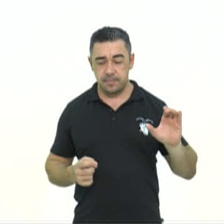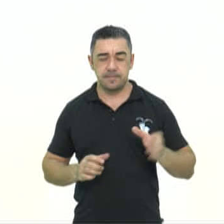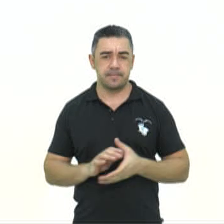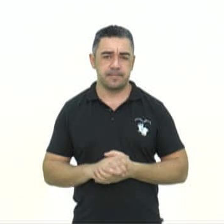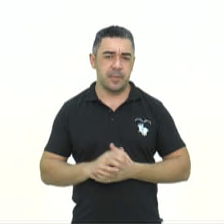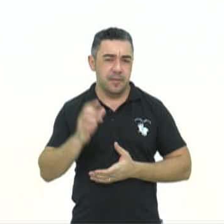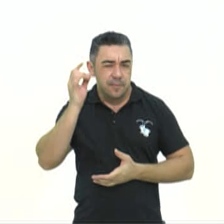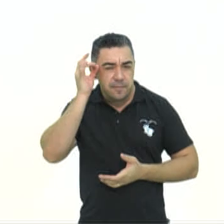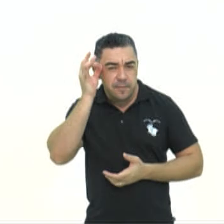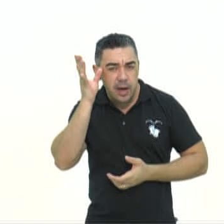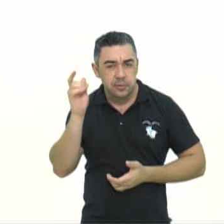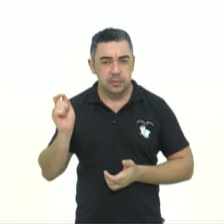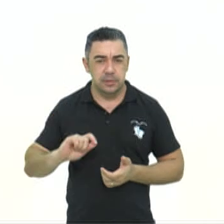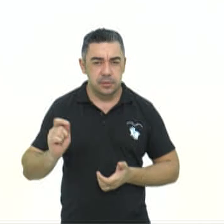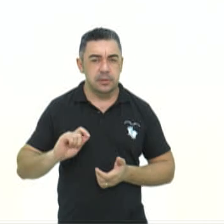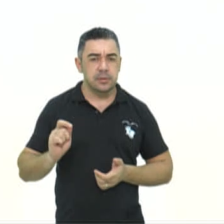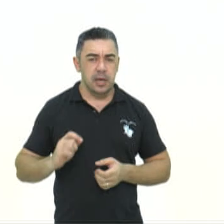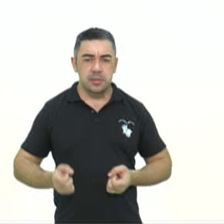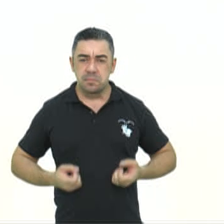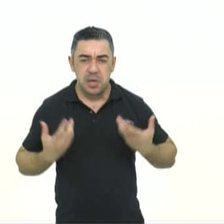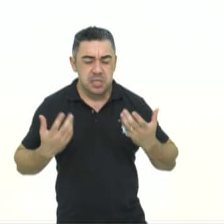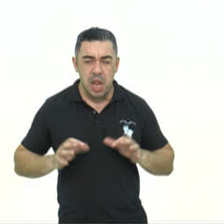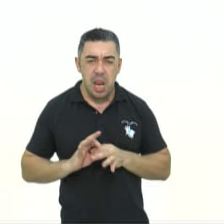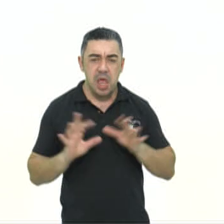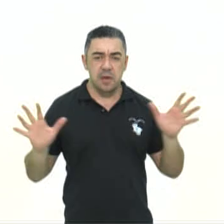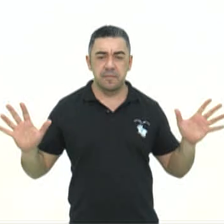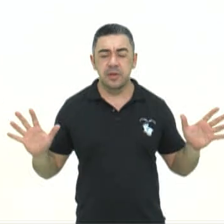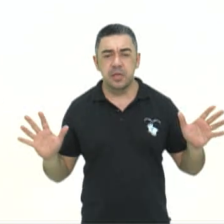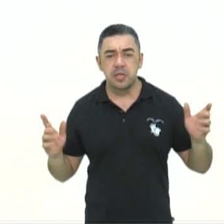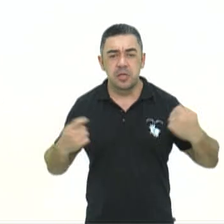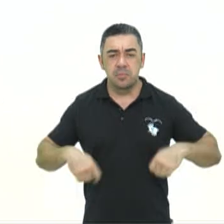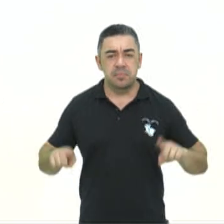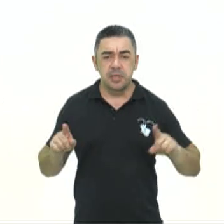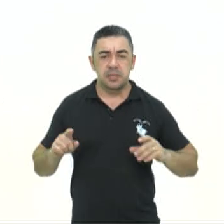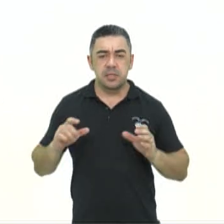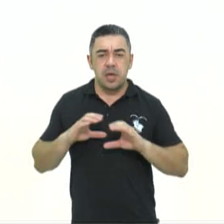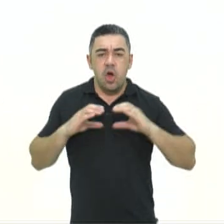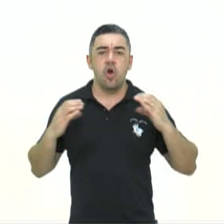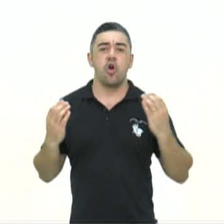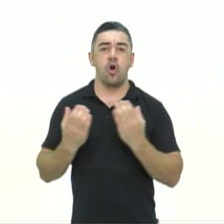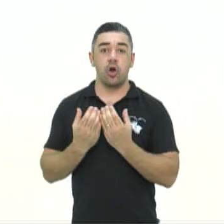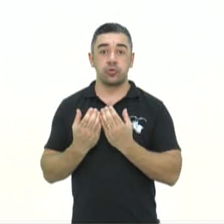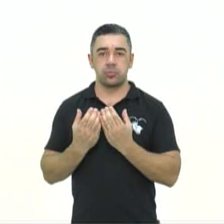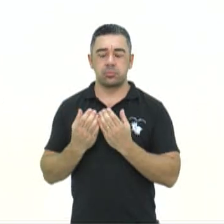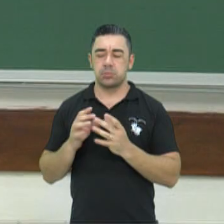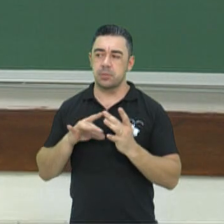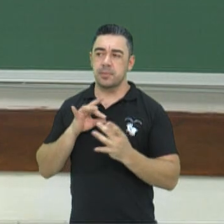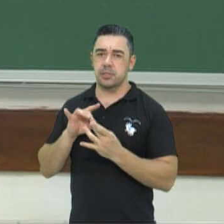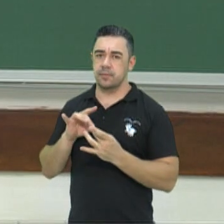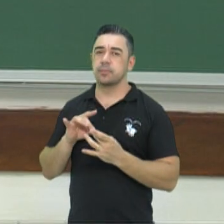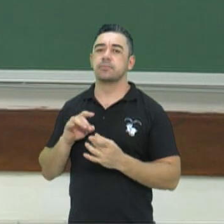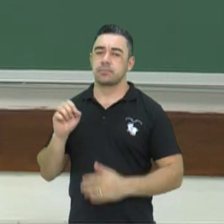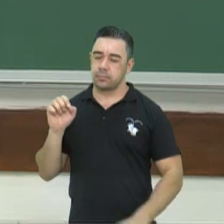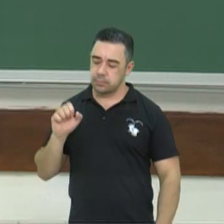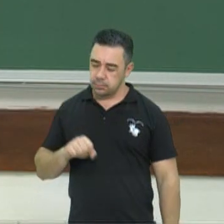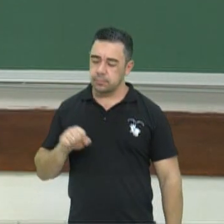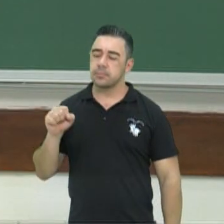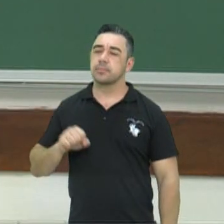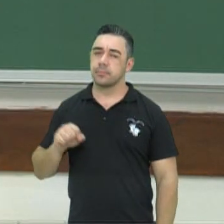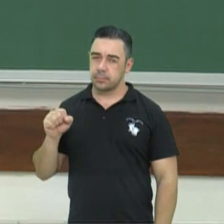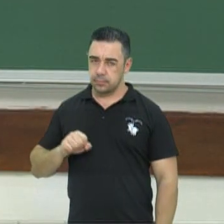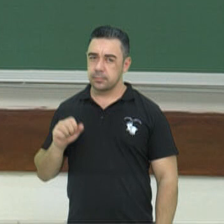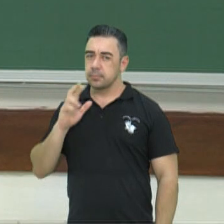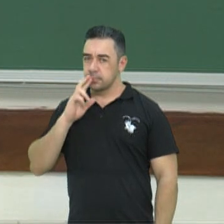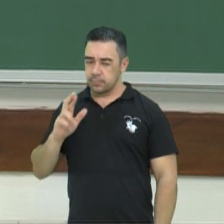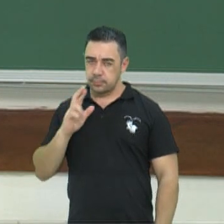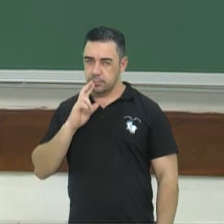A facilidade de poder expressar como quiser, sem ter rótulos específicos, sem ter esse rótulo. Então, provavelmente é